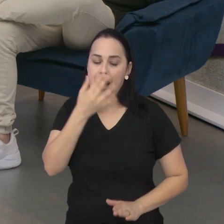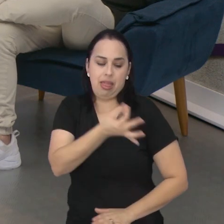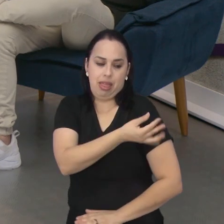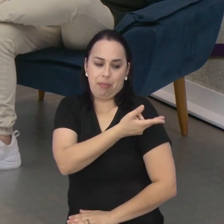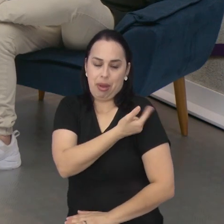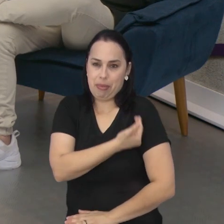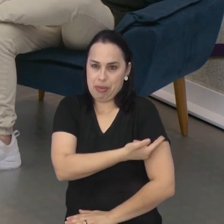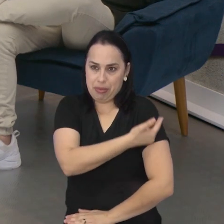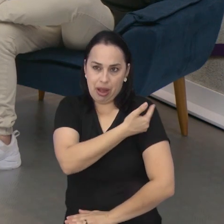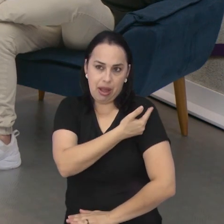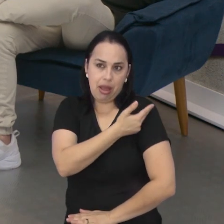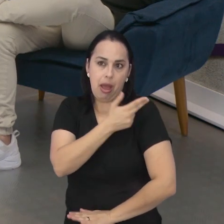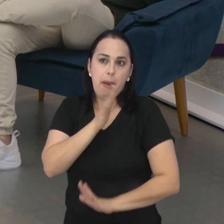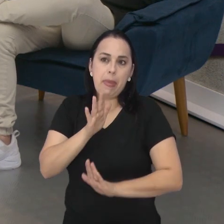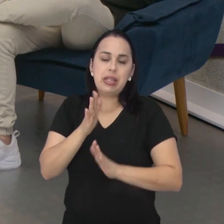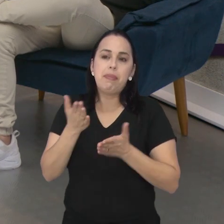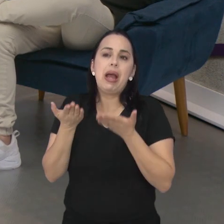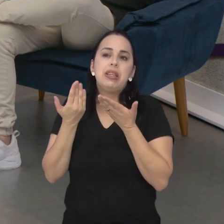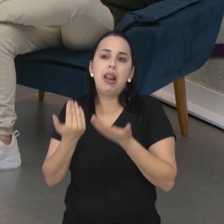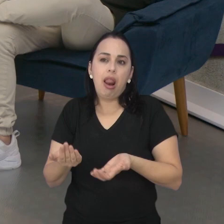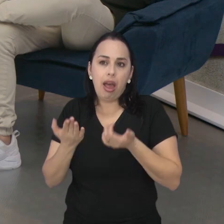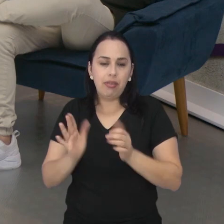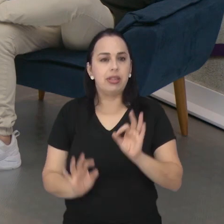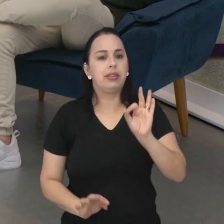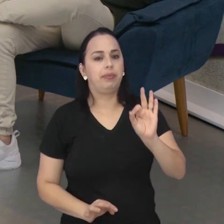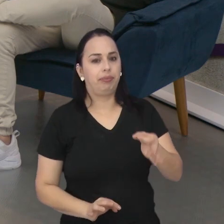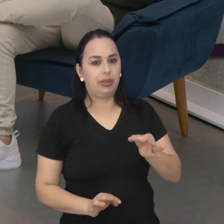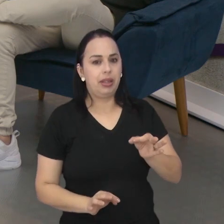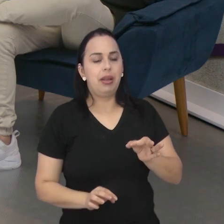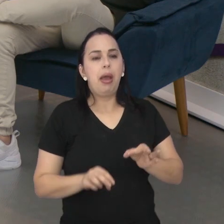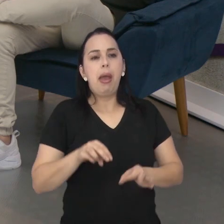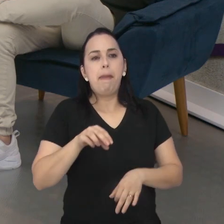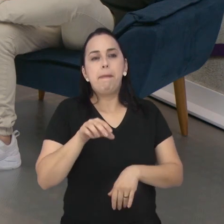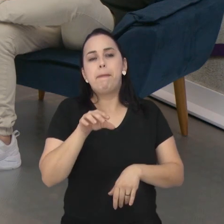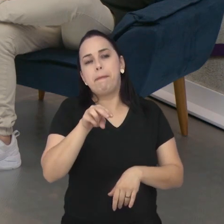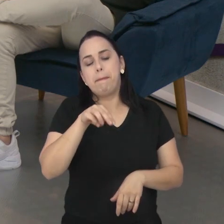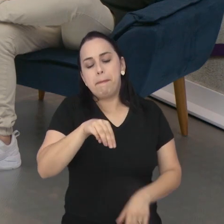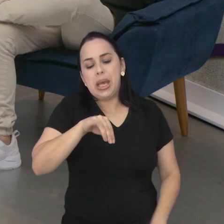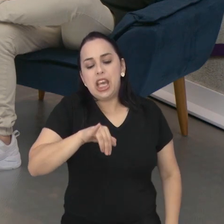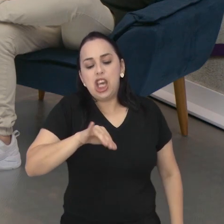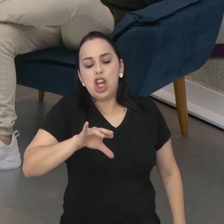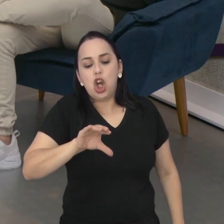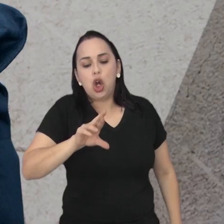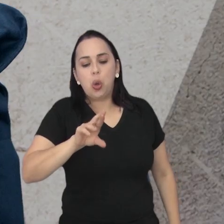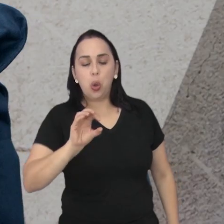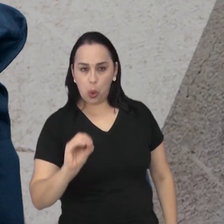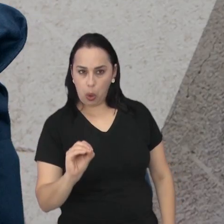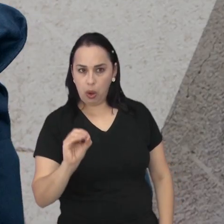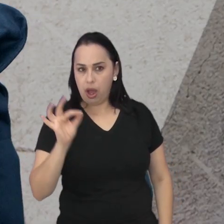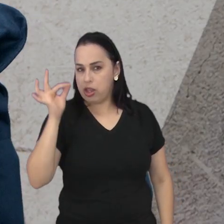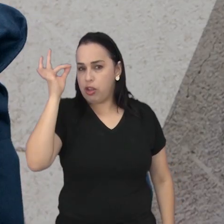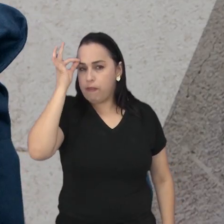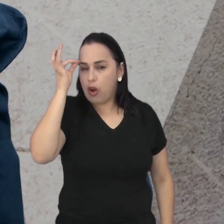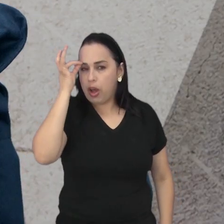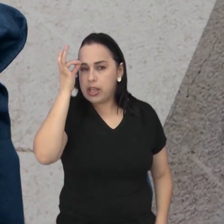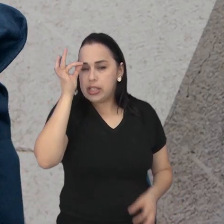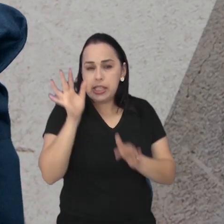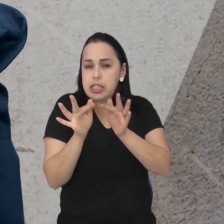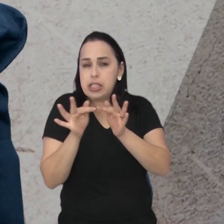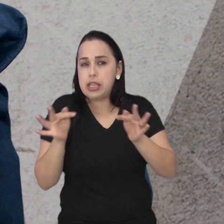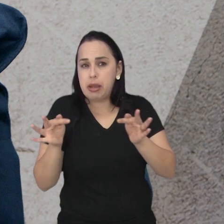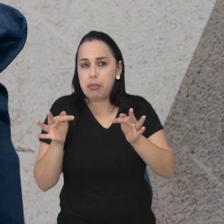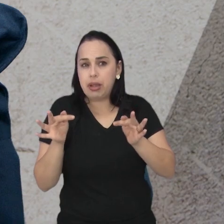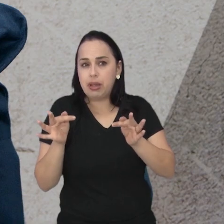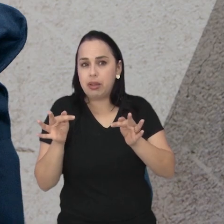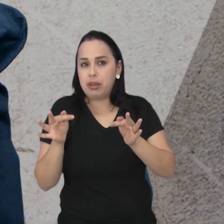tatuagem, mas ela é mais superficial, é isso? Isso. Por isso micro, né? ela é uma microperfuração. Ela